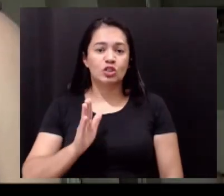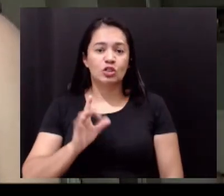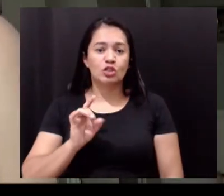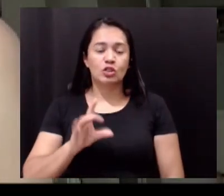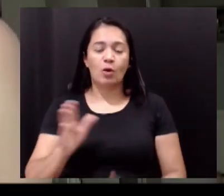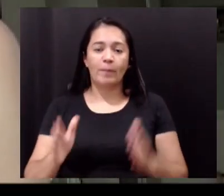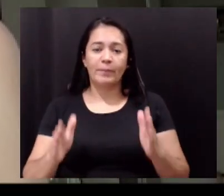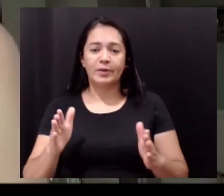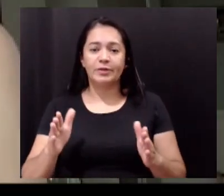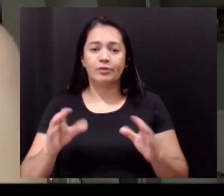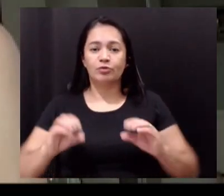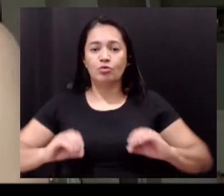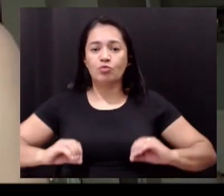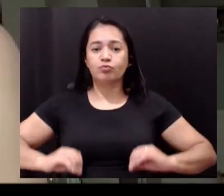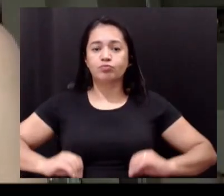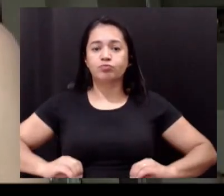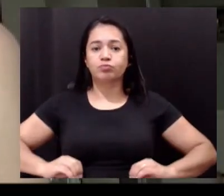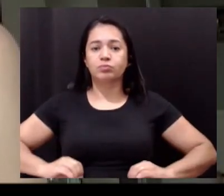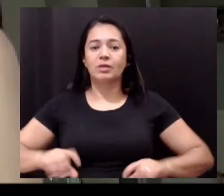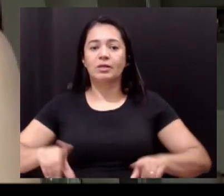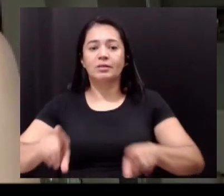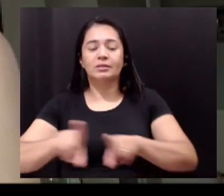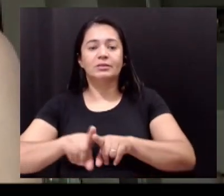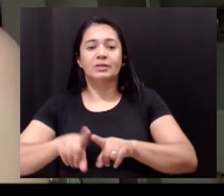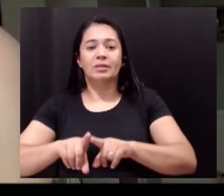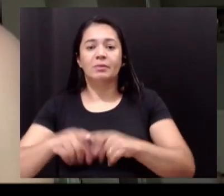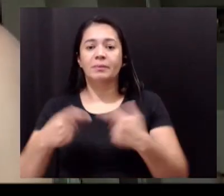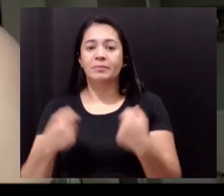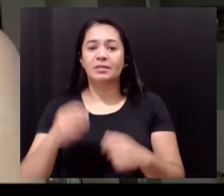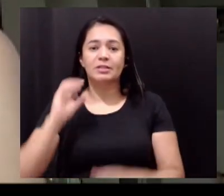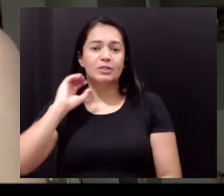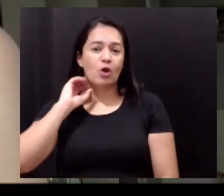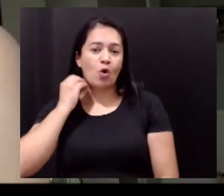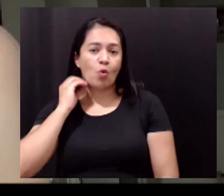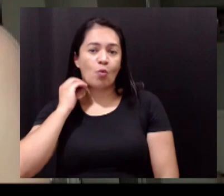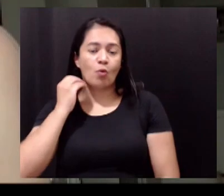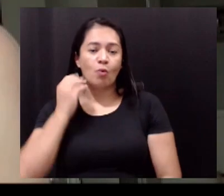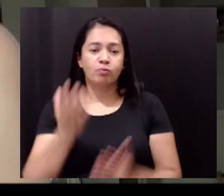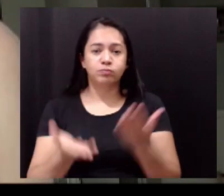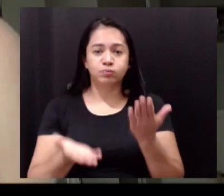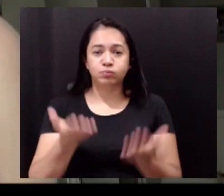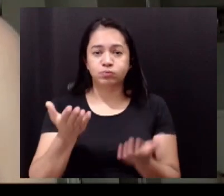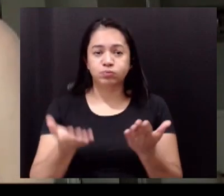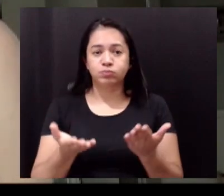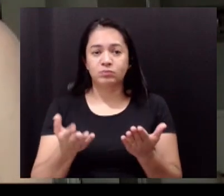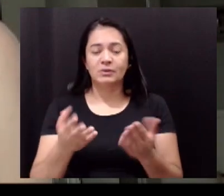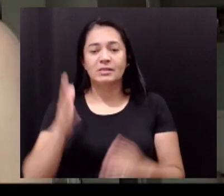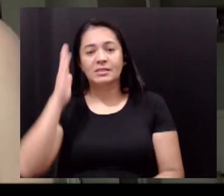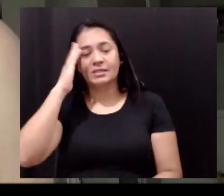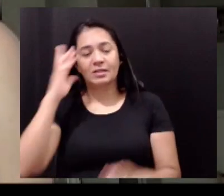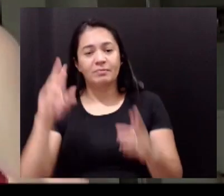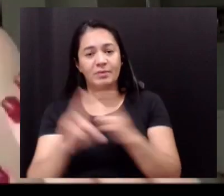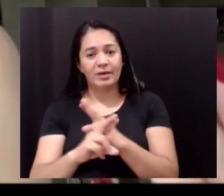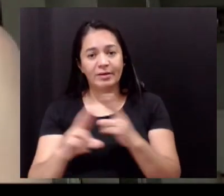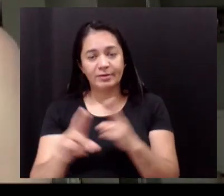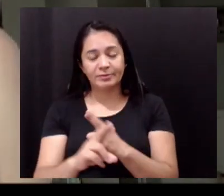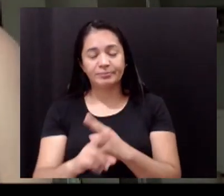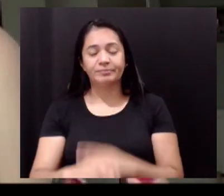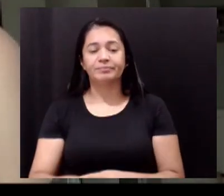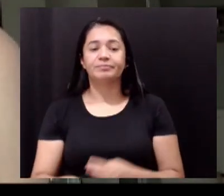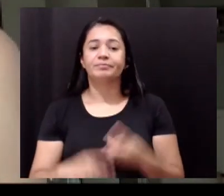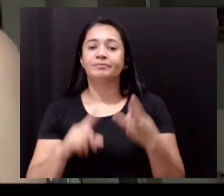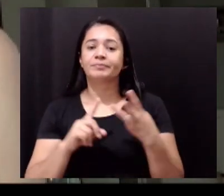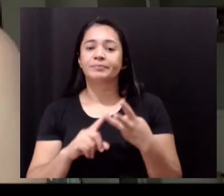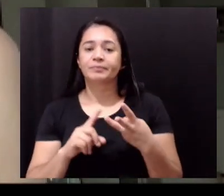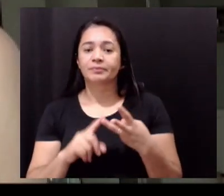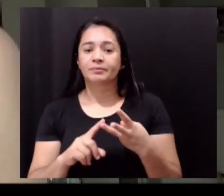estava. Além disso, dosar os hormônios para ter certeza que isso não tem correlação hormonal. Ainda, se ela não